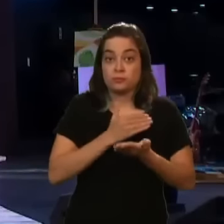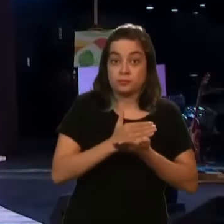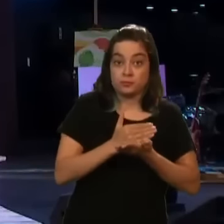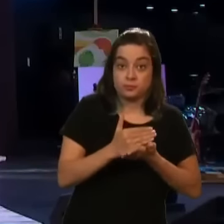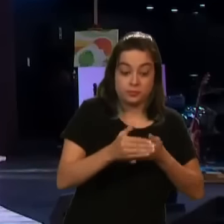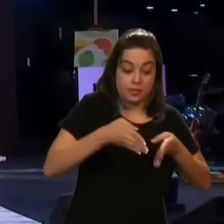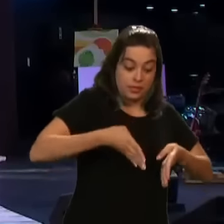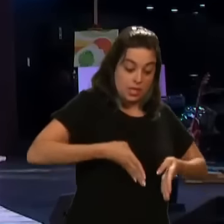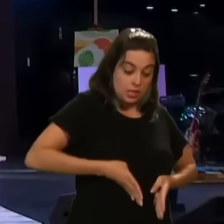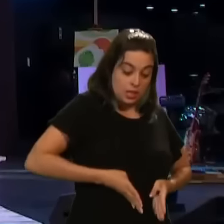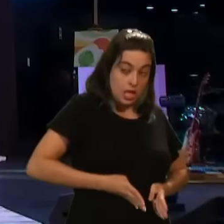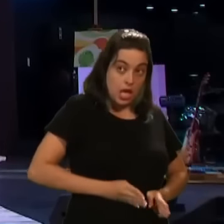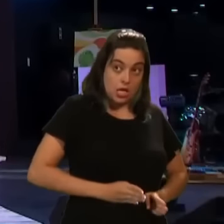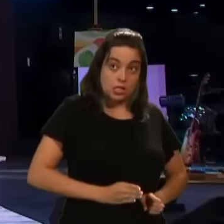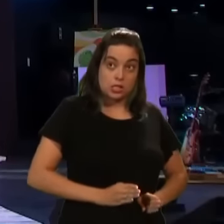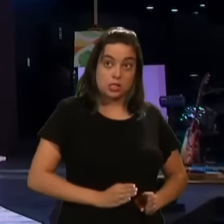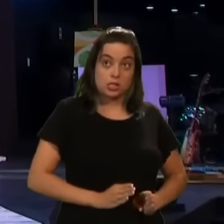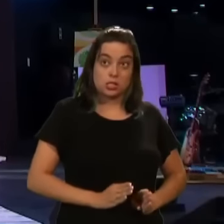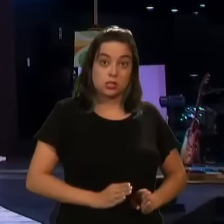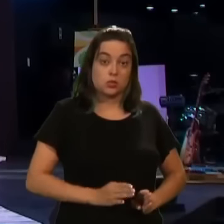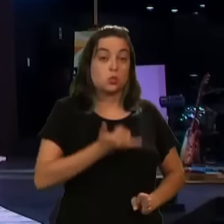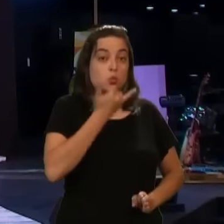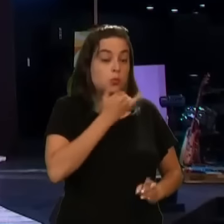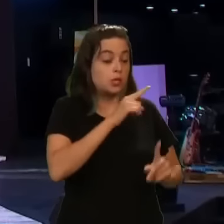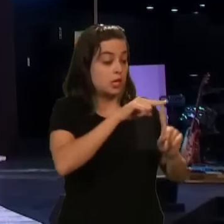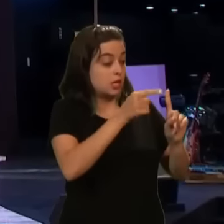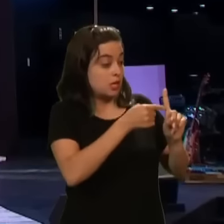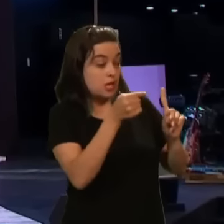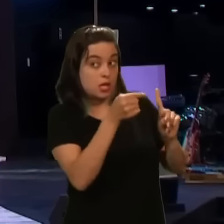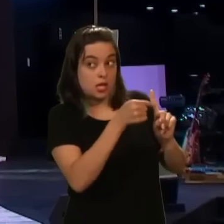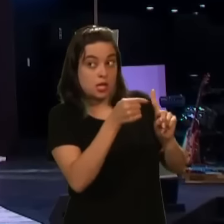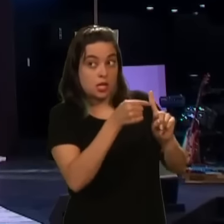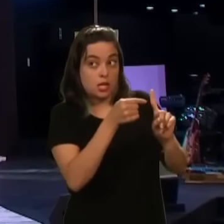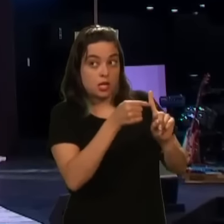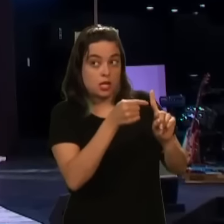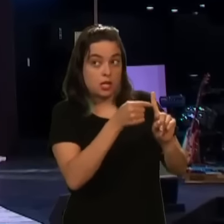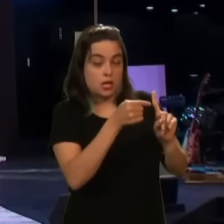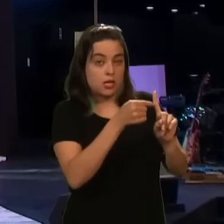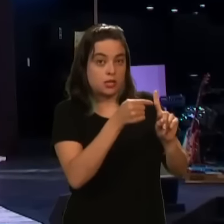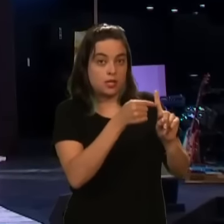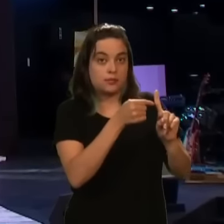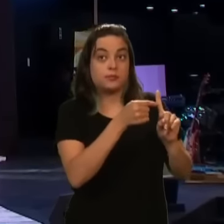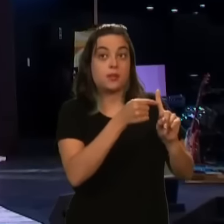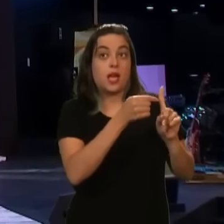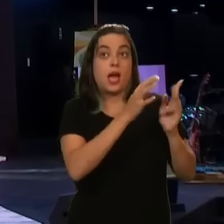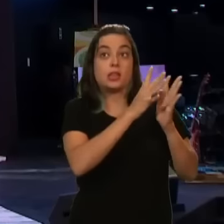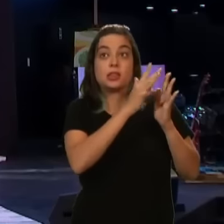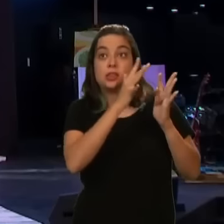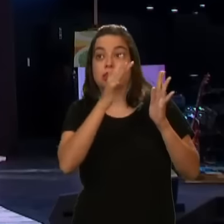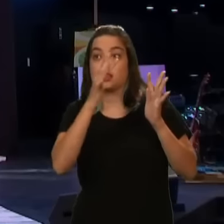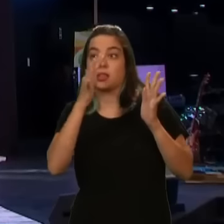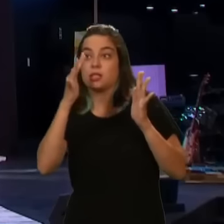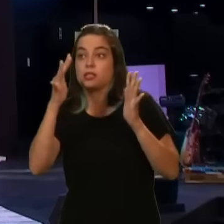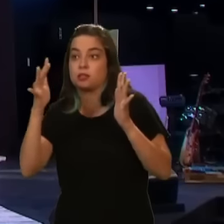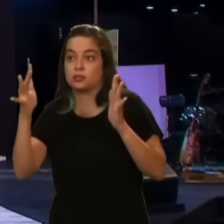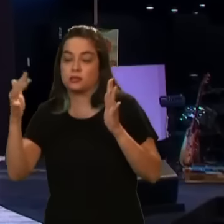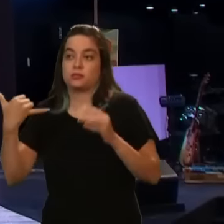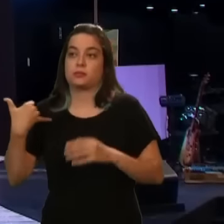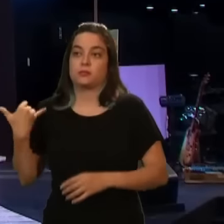feto, ainda aqui ó, dentro do ventre, até 100 anos de idade. Olha esse gráfico,